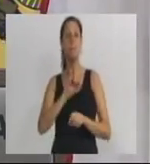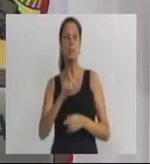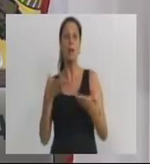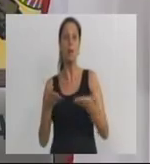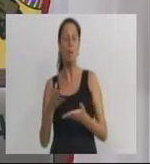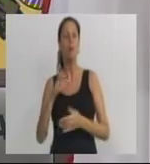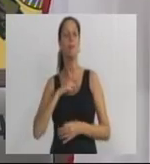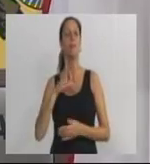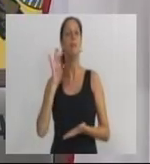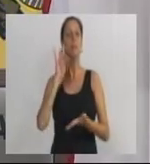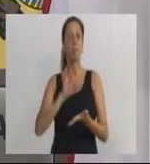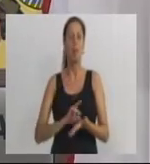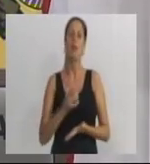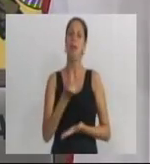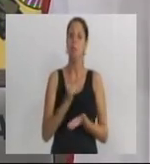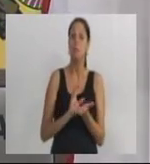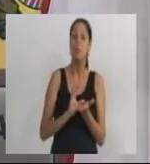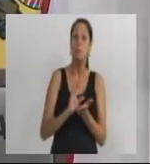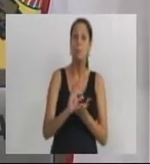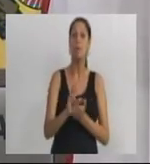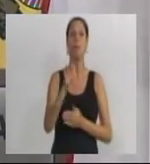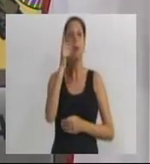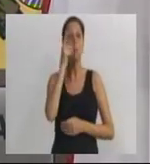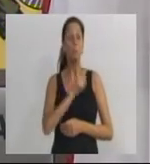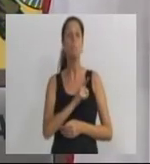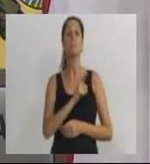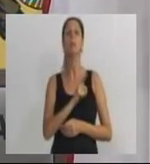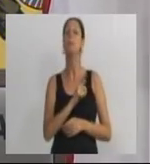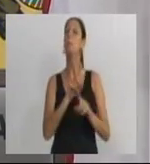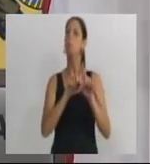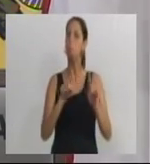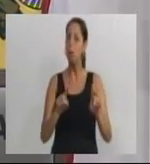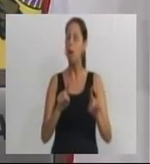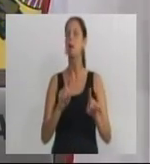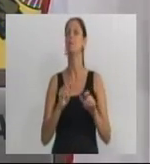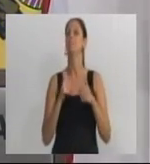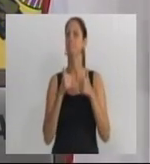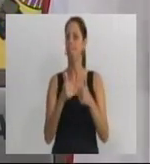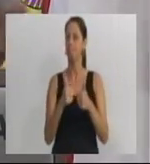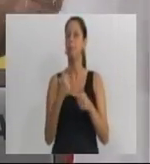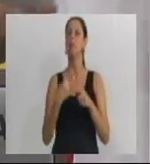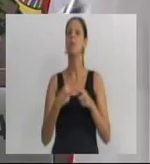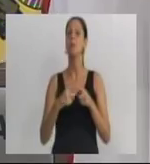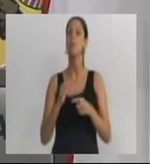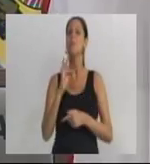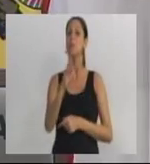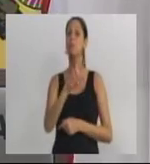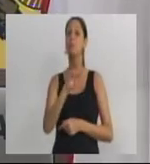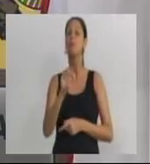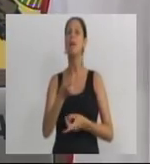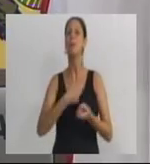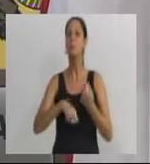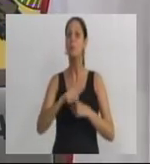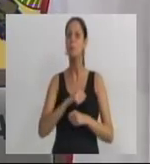ter um determinado custo, tenho certeza que é um investimento, porque vai se economizar em tubulações